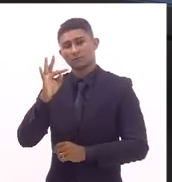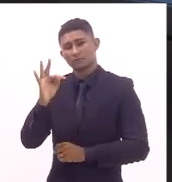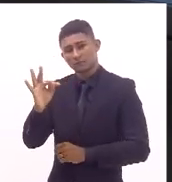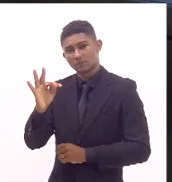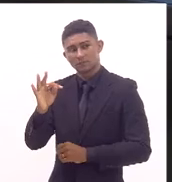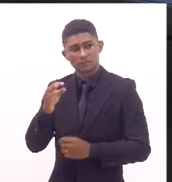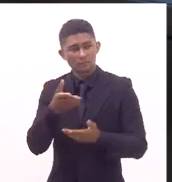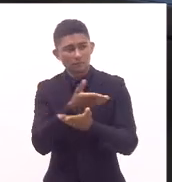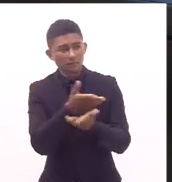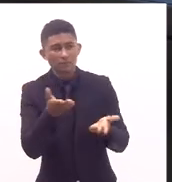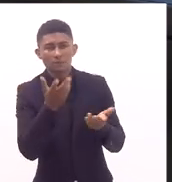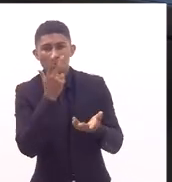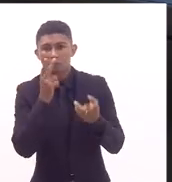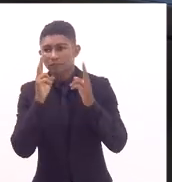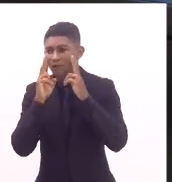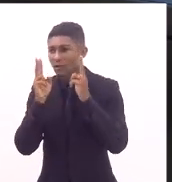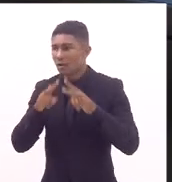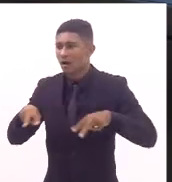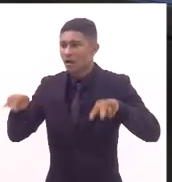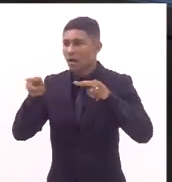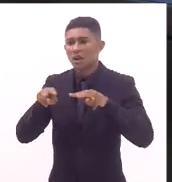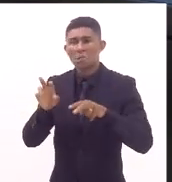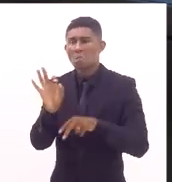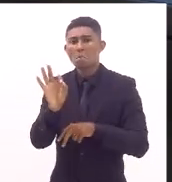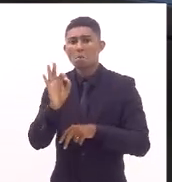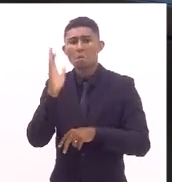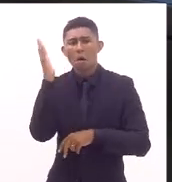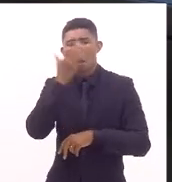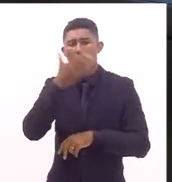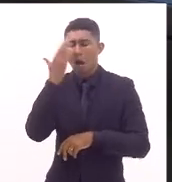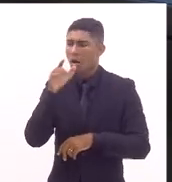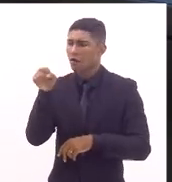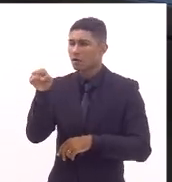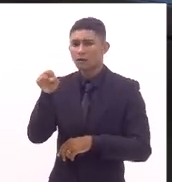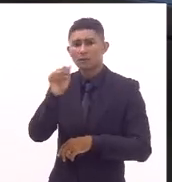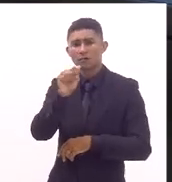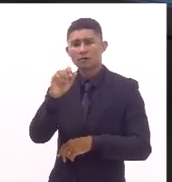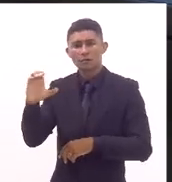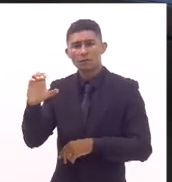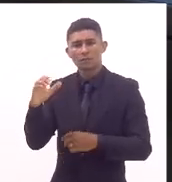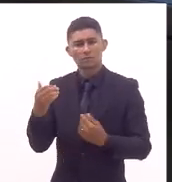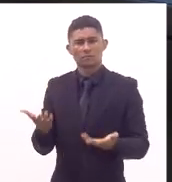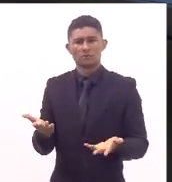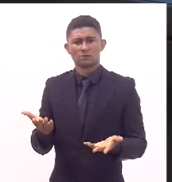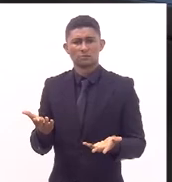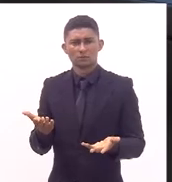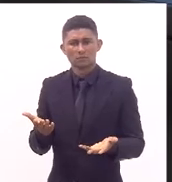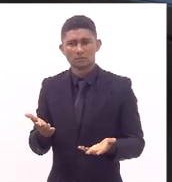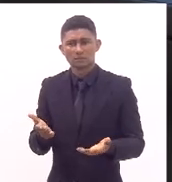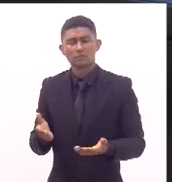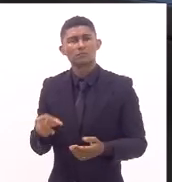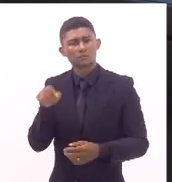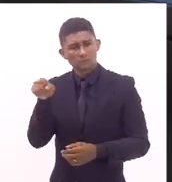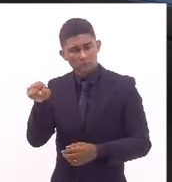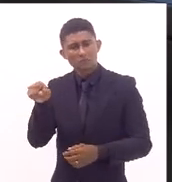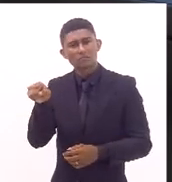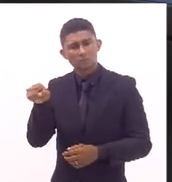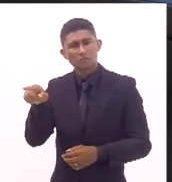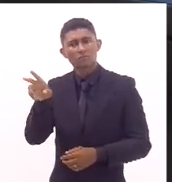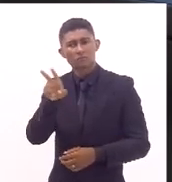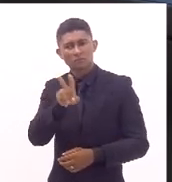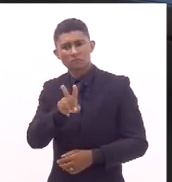enxergando o André Ceciliano ele ainda vai